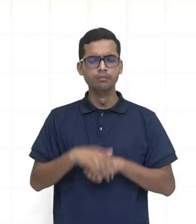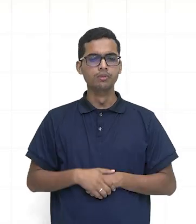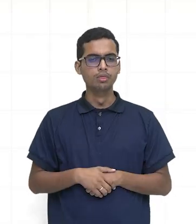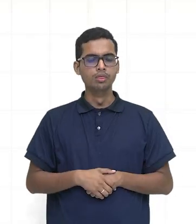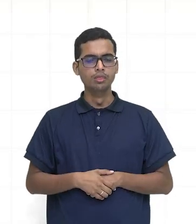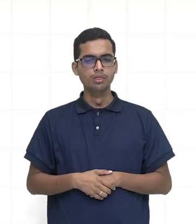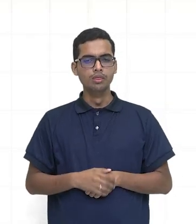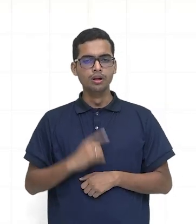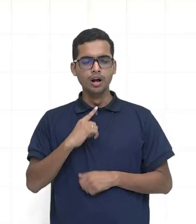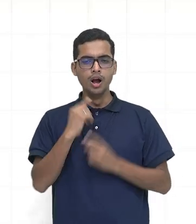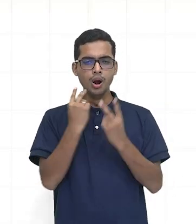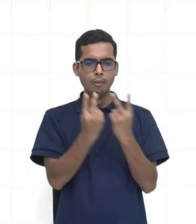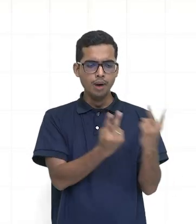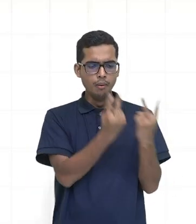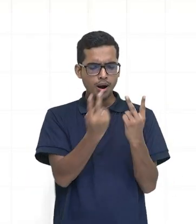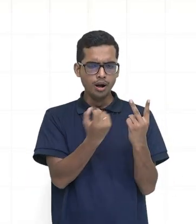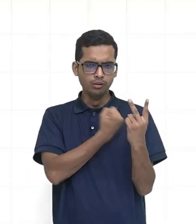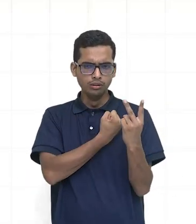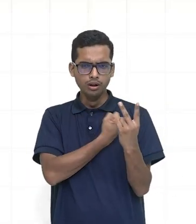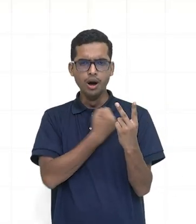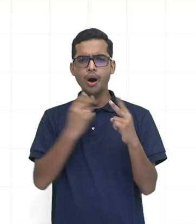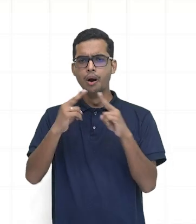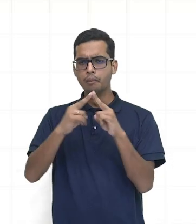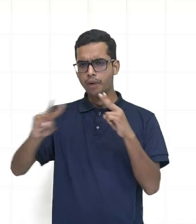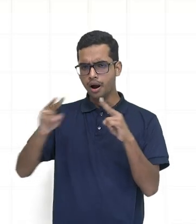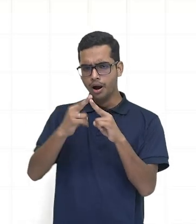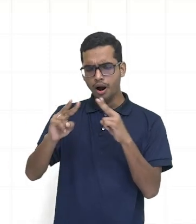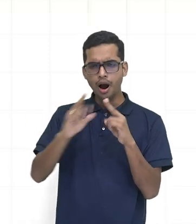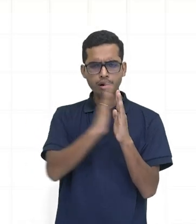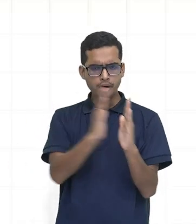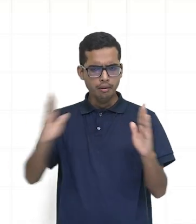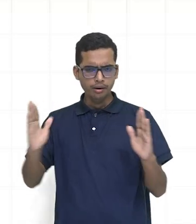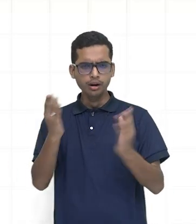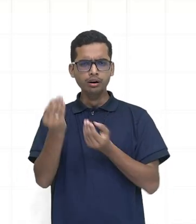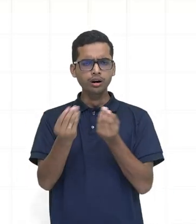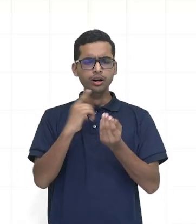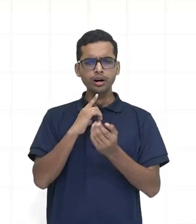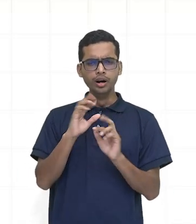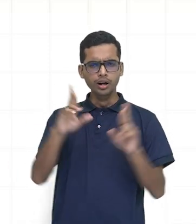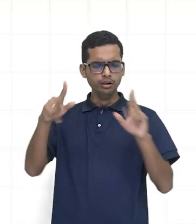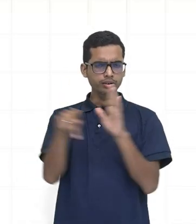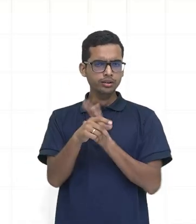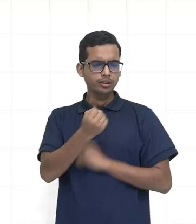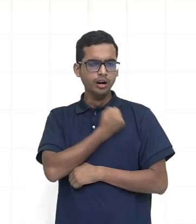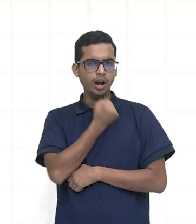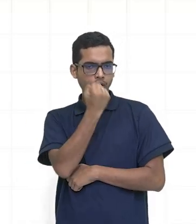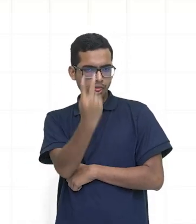ímpares consecutivos, ou seja, cuja diferença é igual a 2.